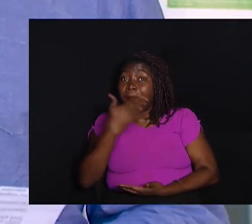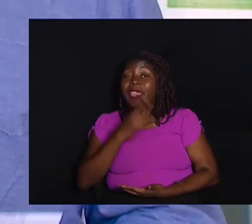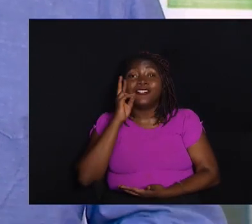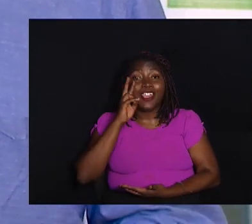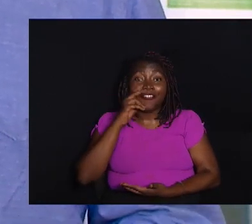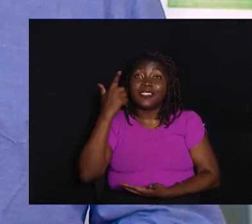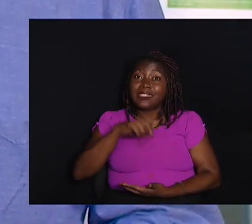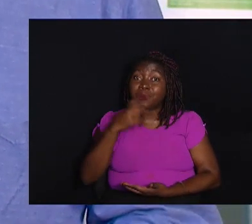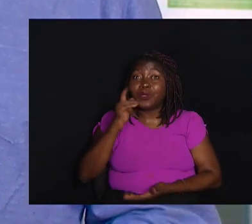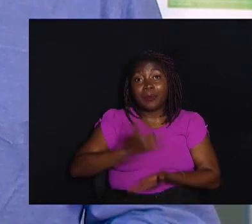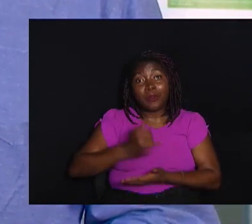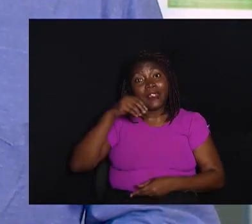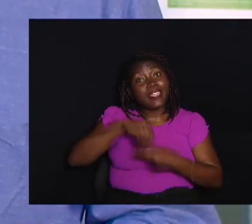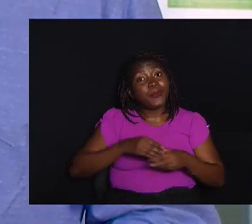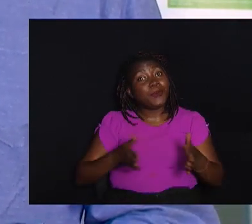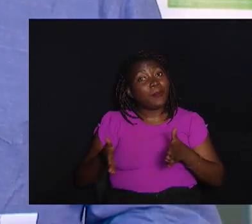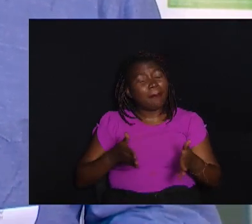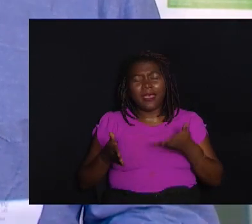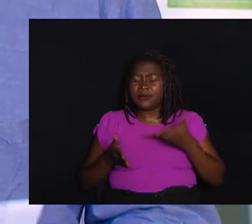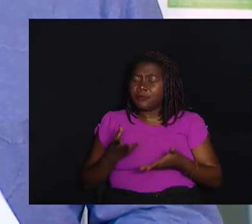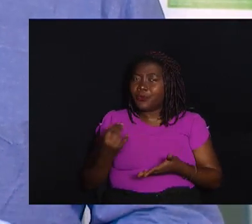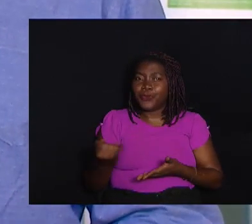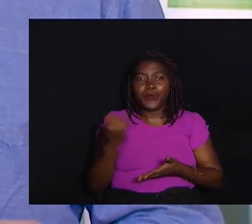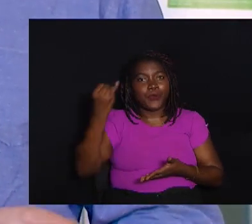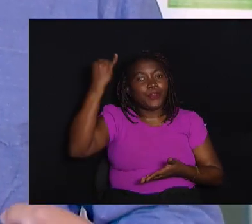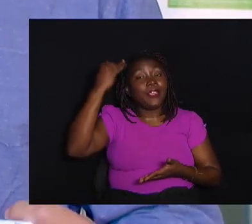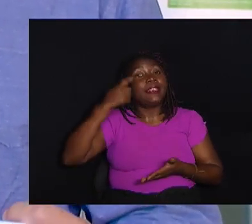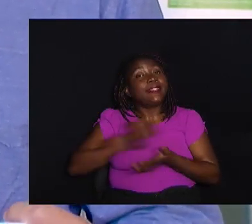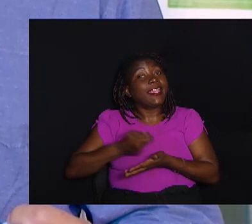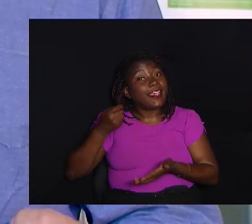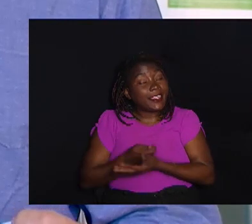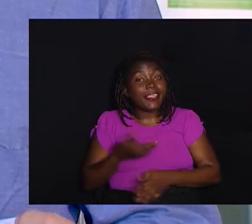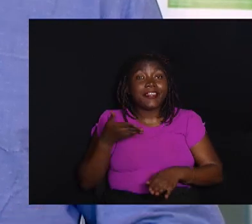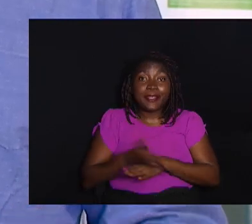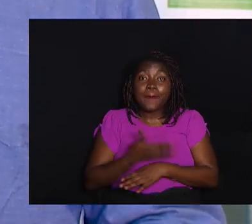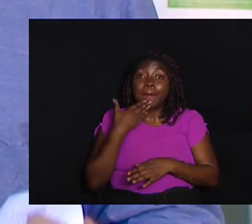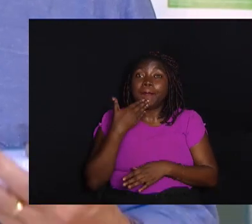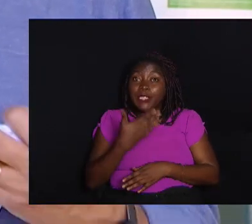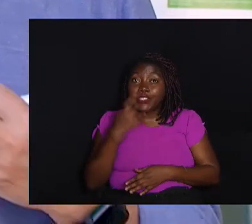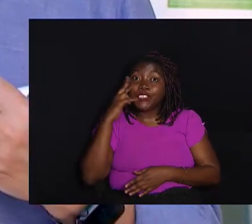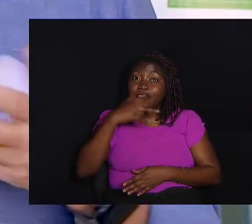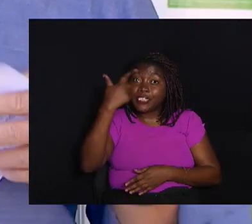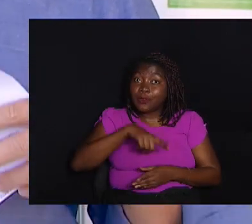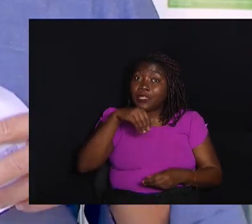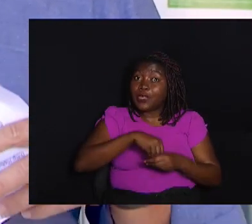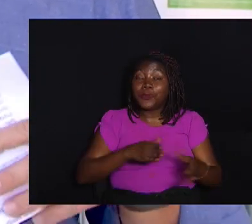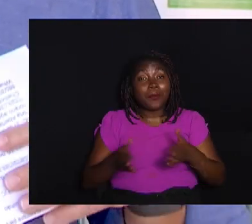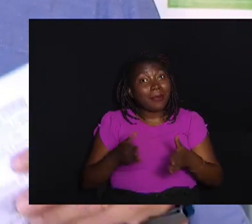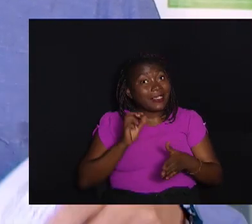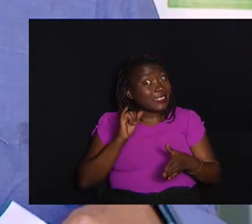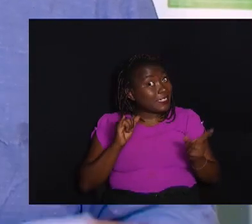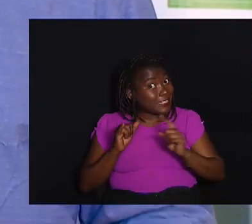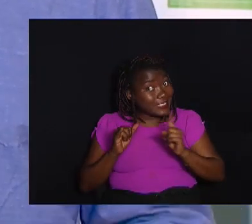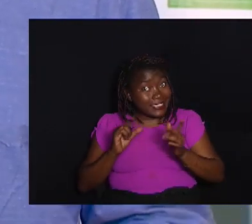imposto dentro do prazo. Isso é muito importante. Tem que entrar o pedido de revisão dentro do prazo, senão depois você não perde,